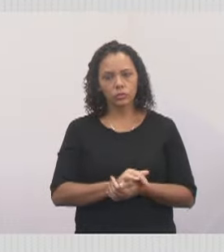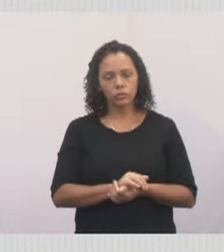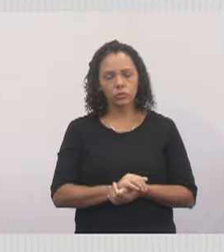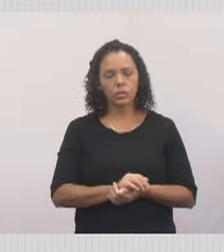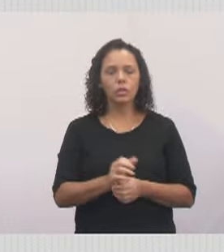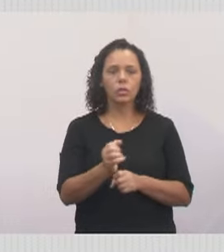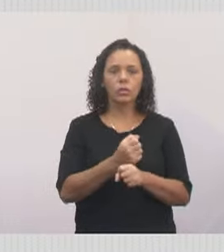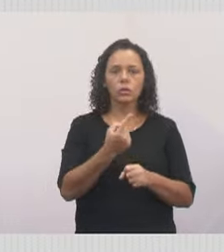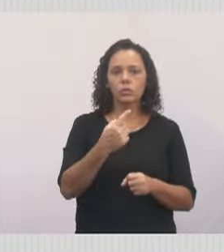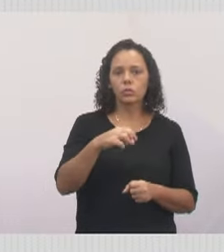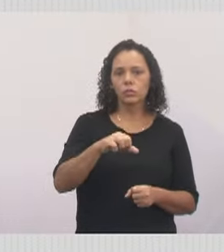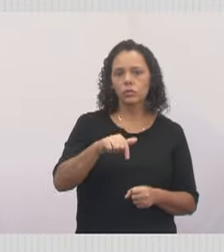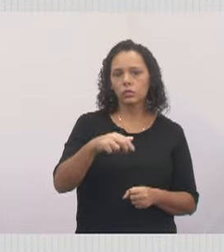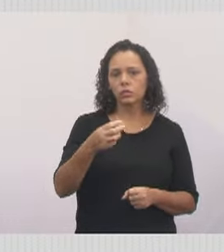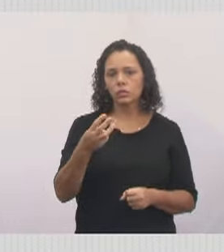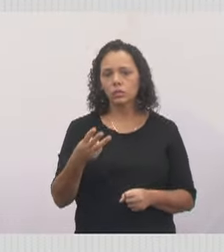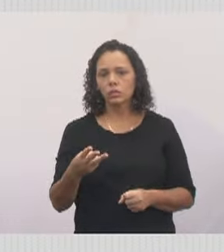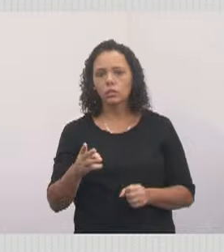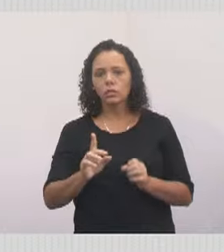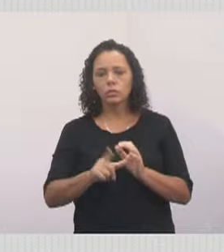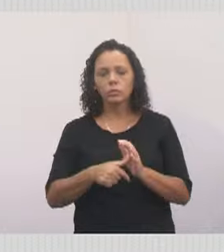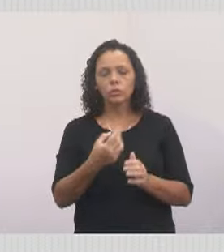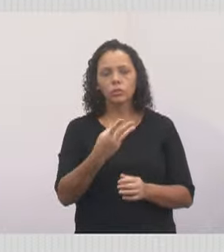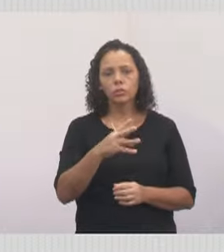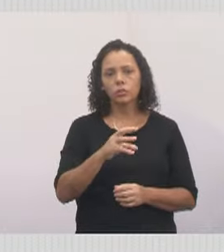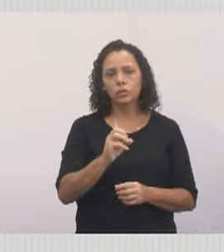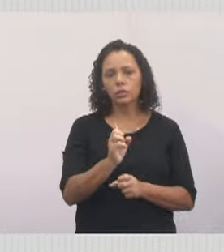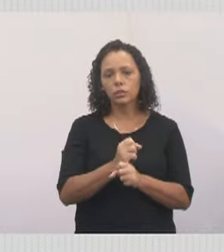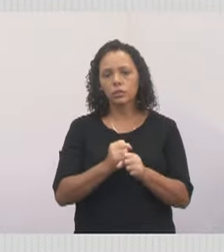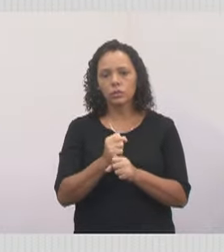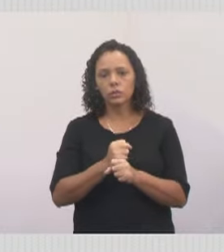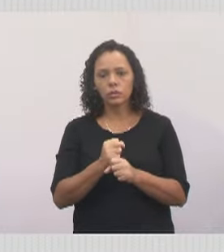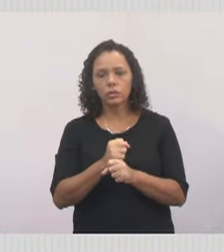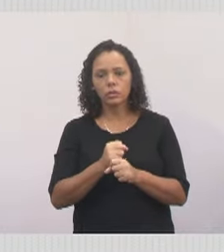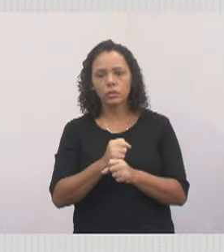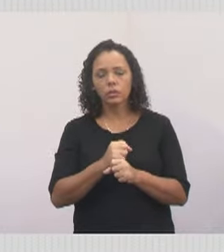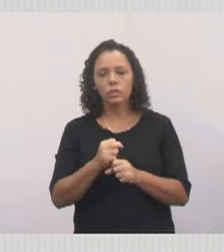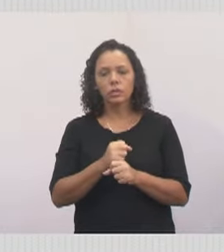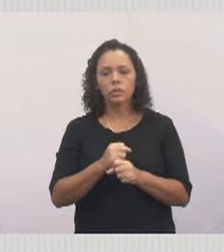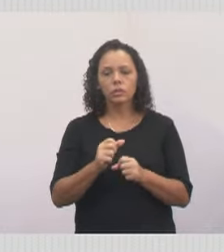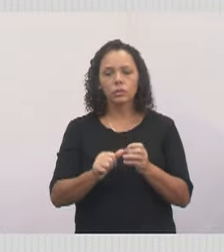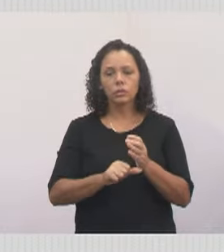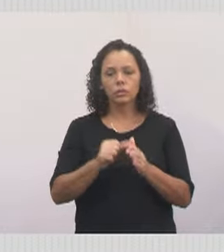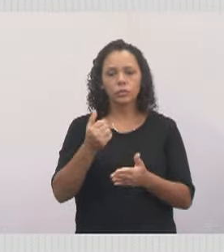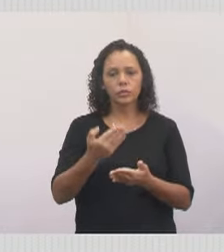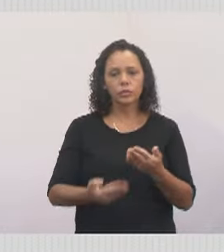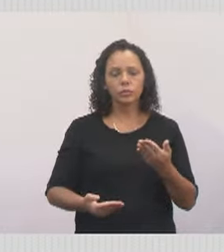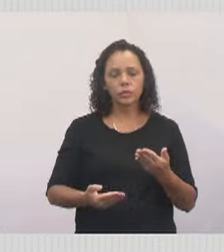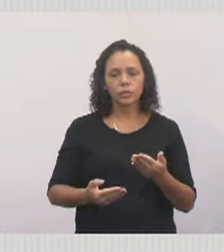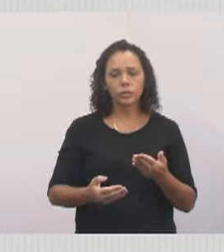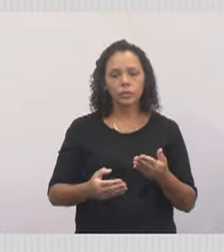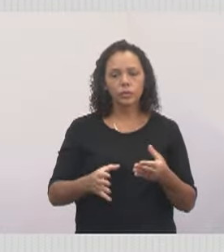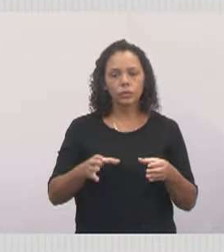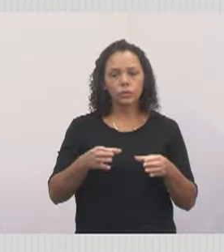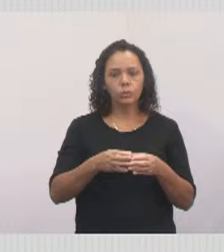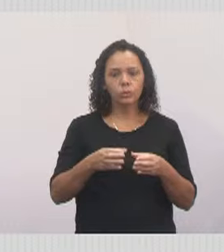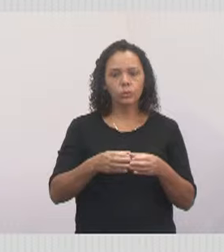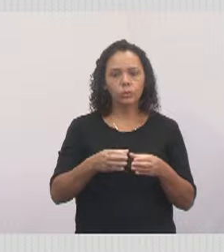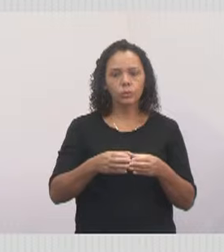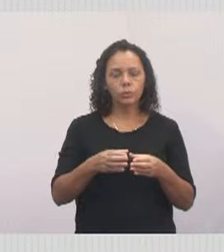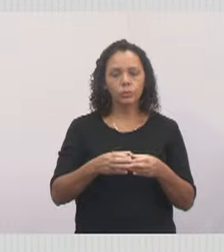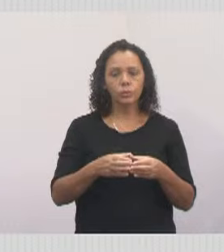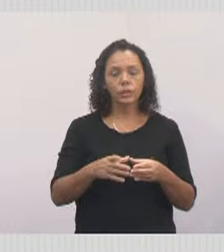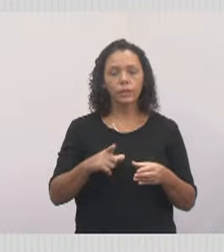Em 1973, após 40 anos depois da primeira grande derrota do Ponte, após uma grande